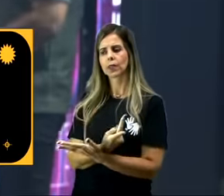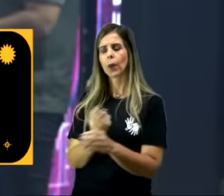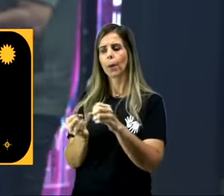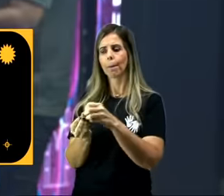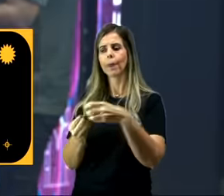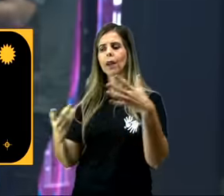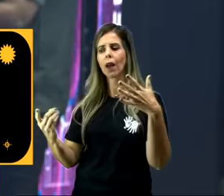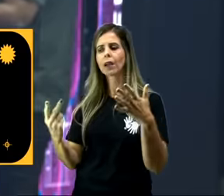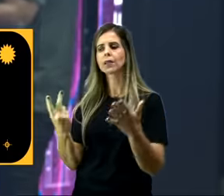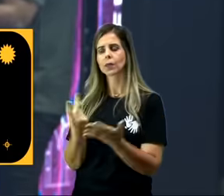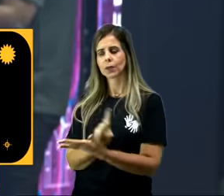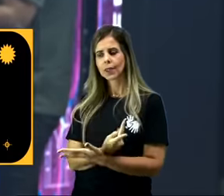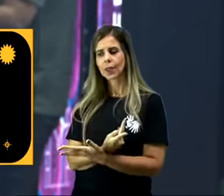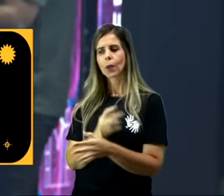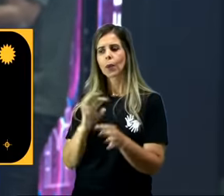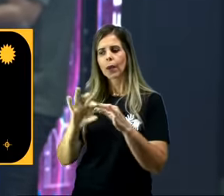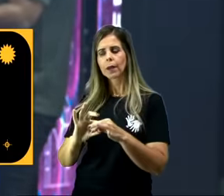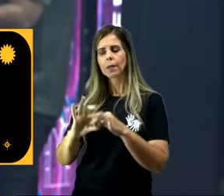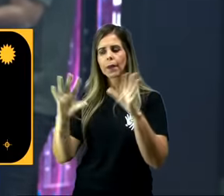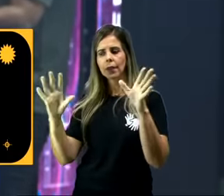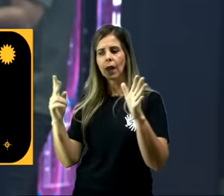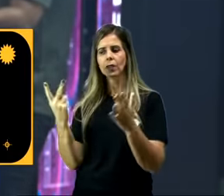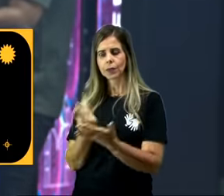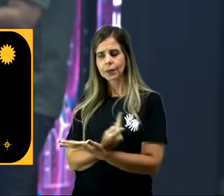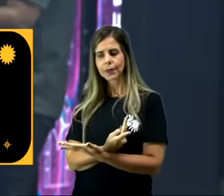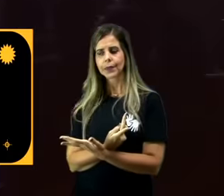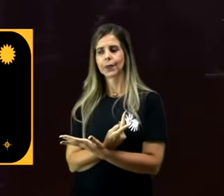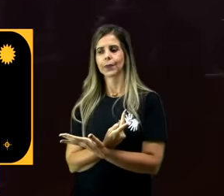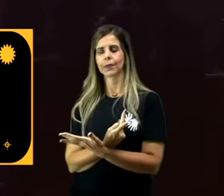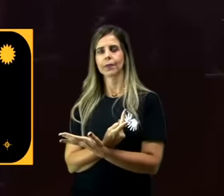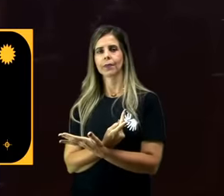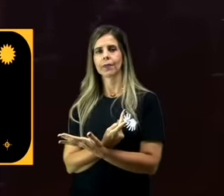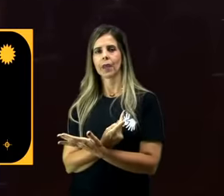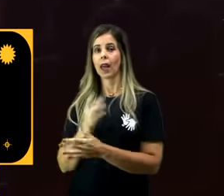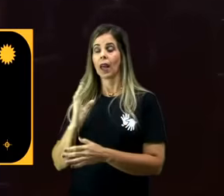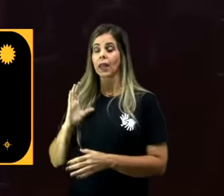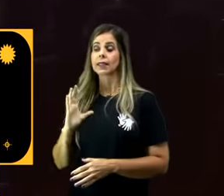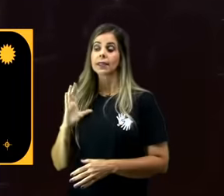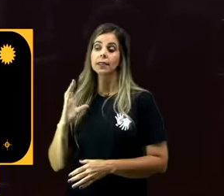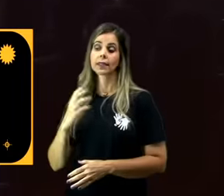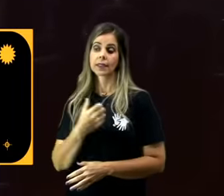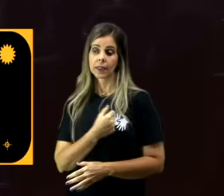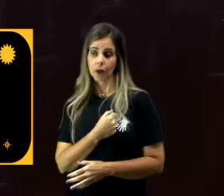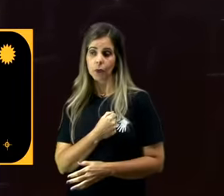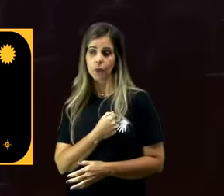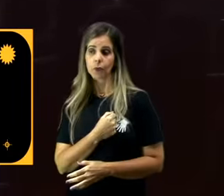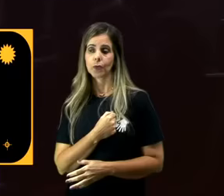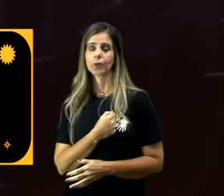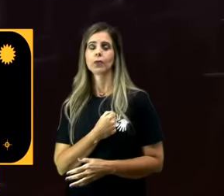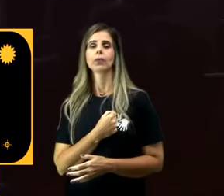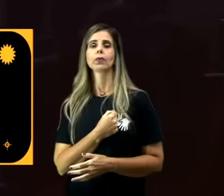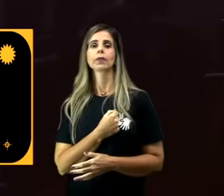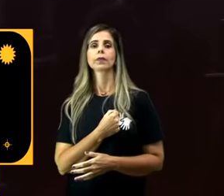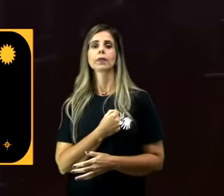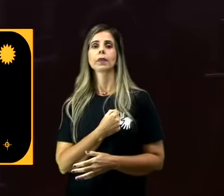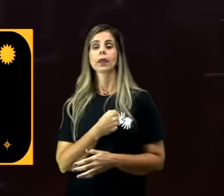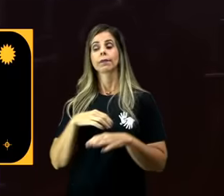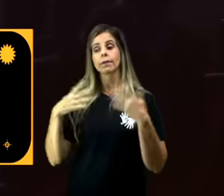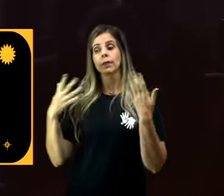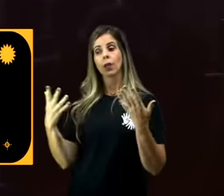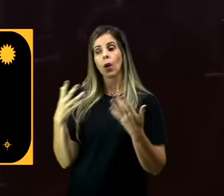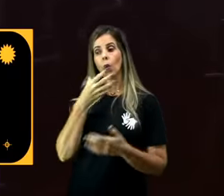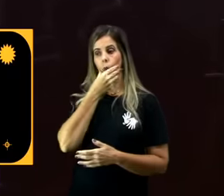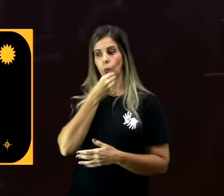de Deus te alcançou. Então aquele homem se foi. Pega agora. Isso é só para quem